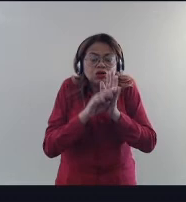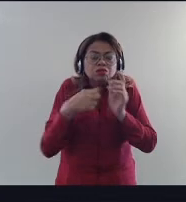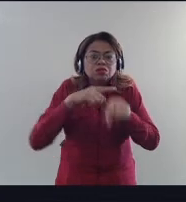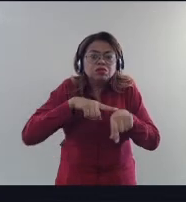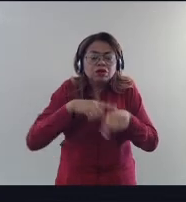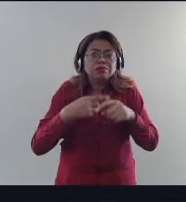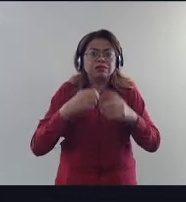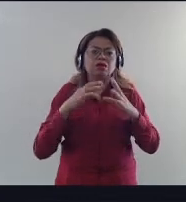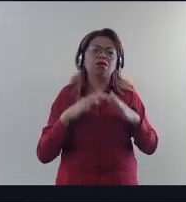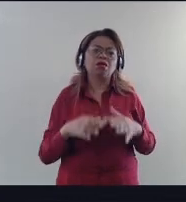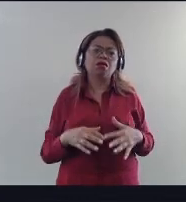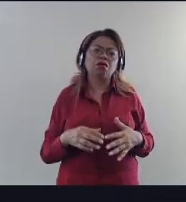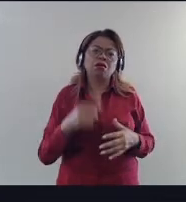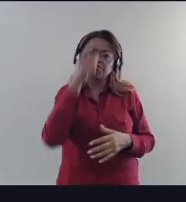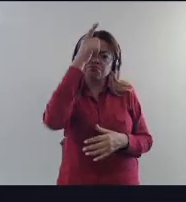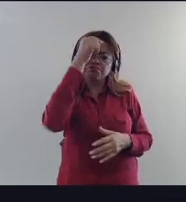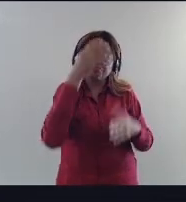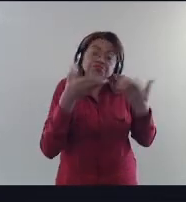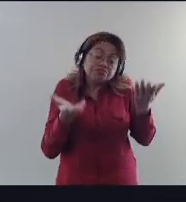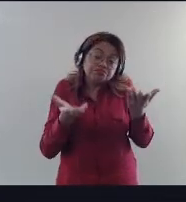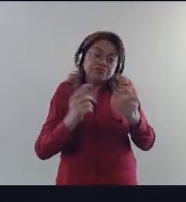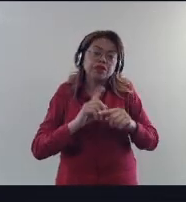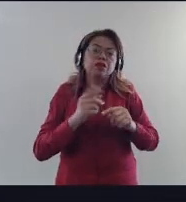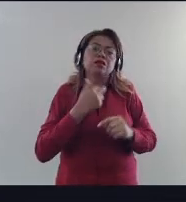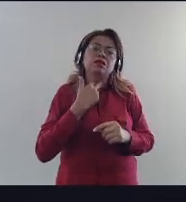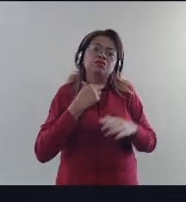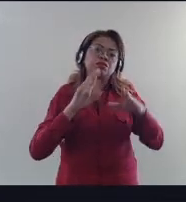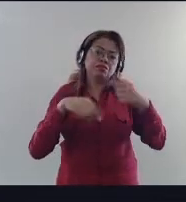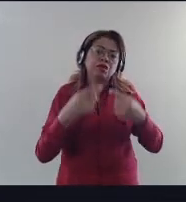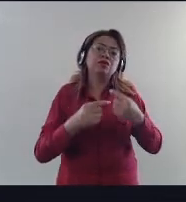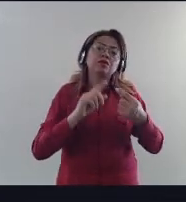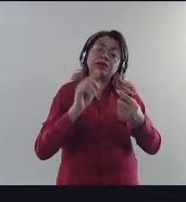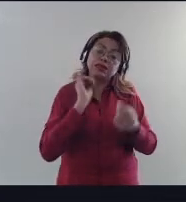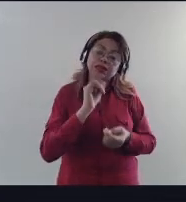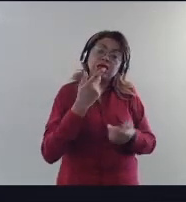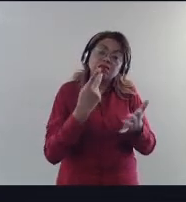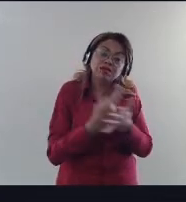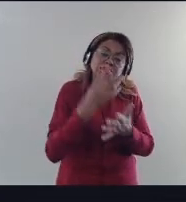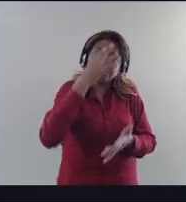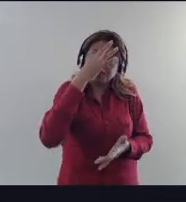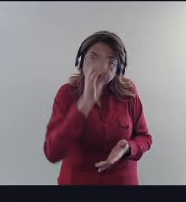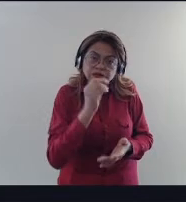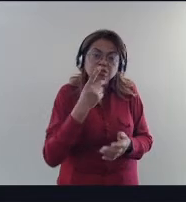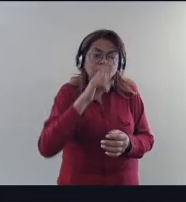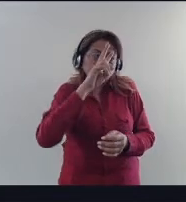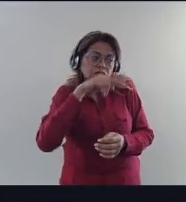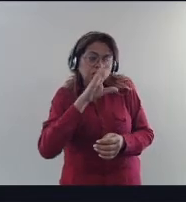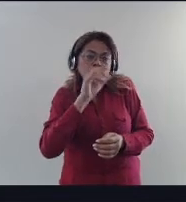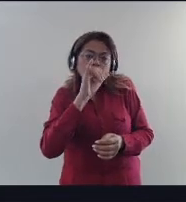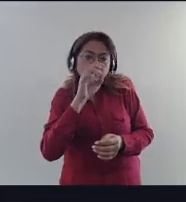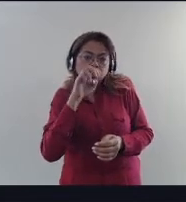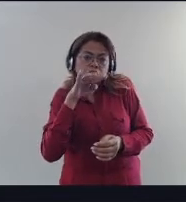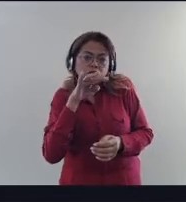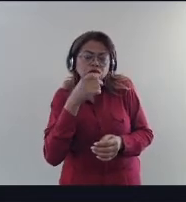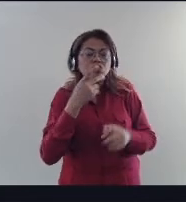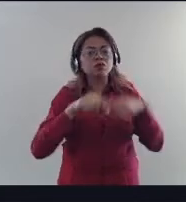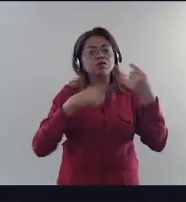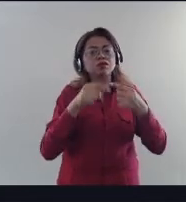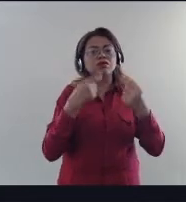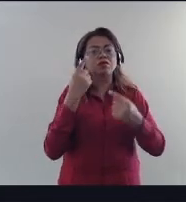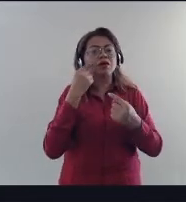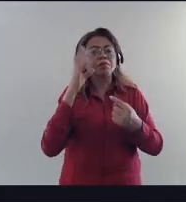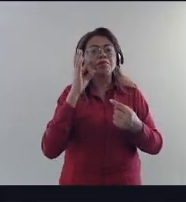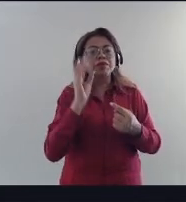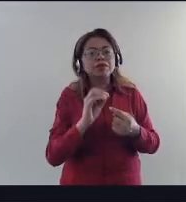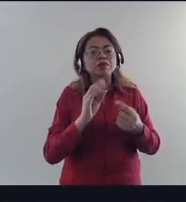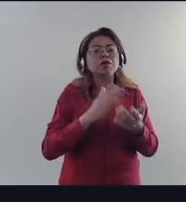uma segunda versão dessa inovação ou tecnologia, e aí você passa a ter uma média entre o pico das expectativas